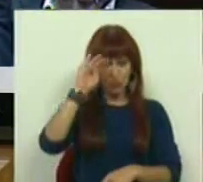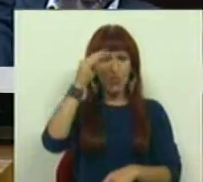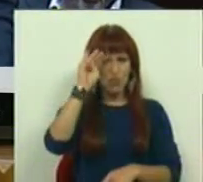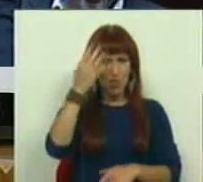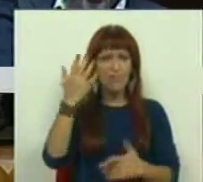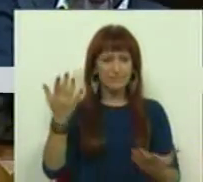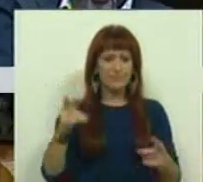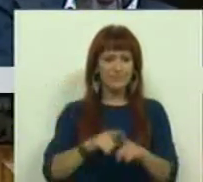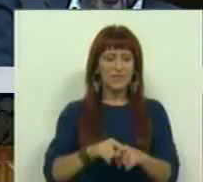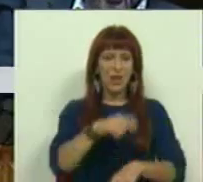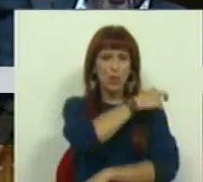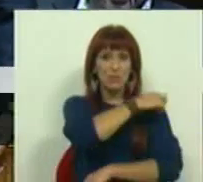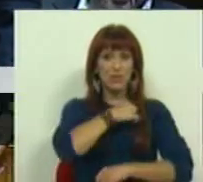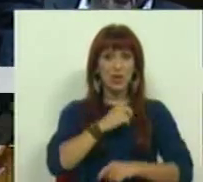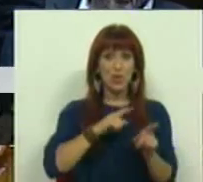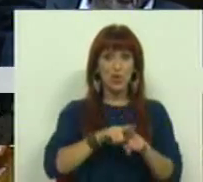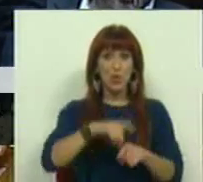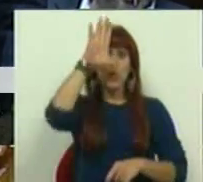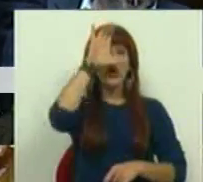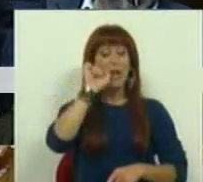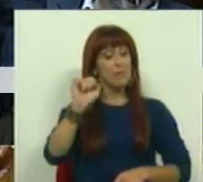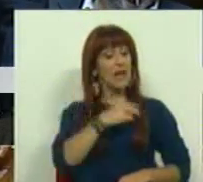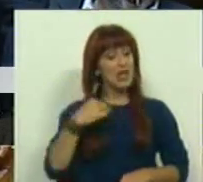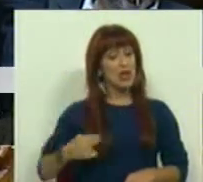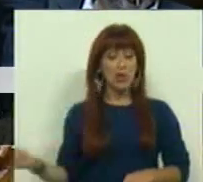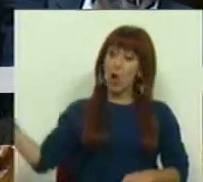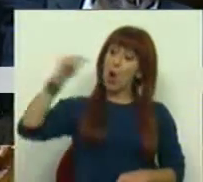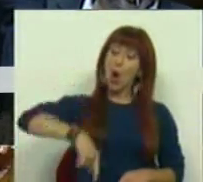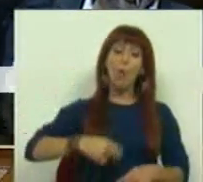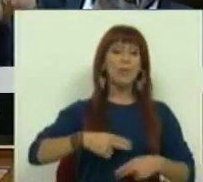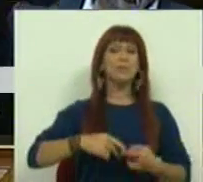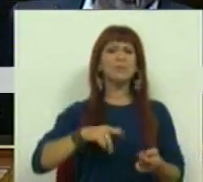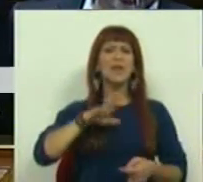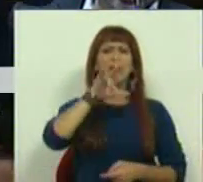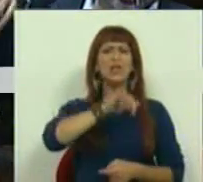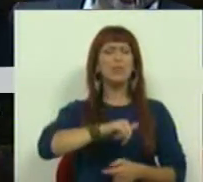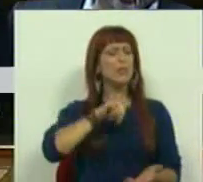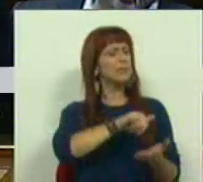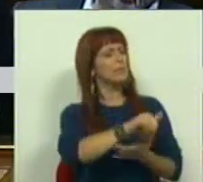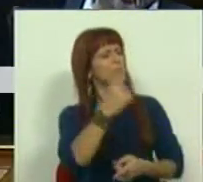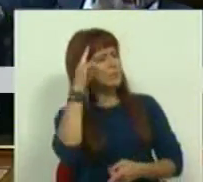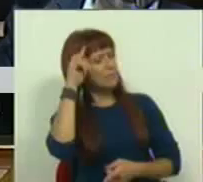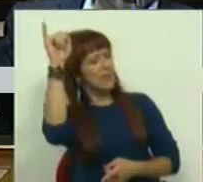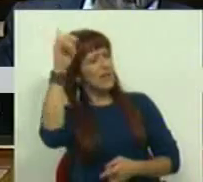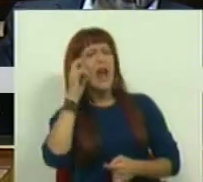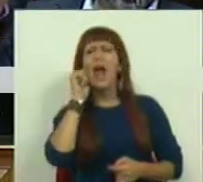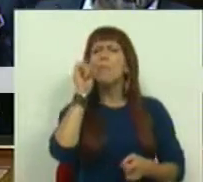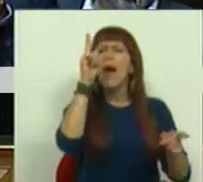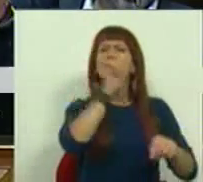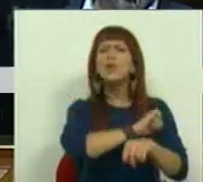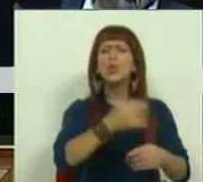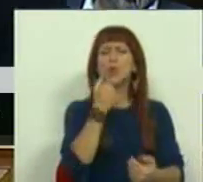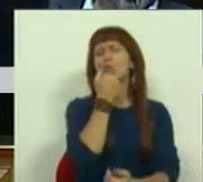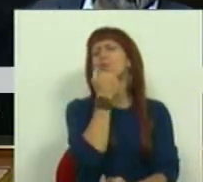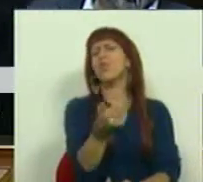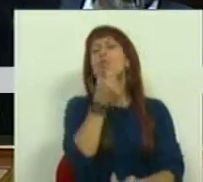sei que os representantes do Estado chinês, quando chegaram à Portela, tinham aquela ideia que havia aí um rapaz muito